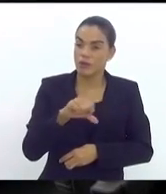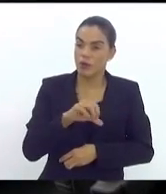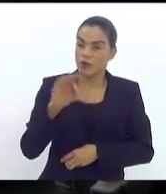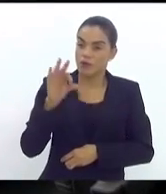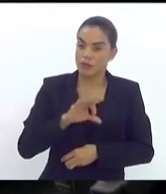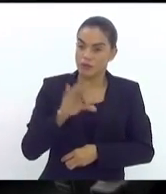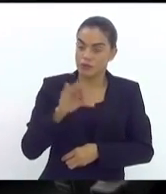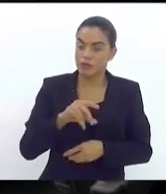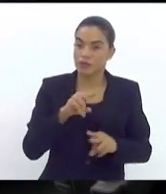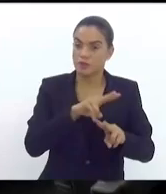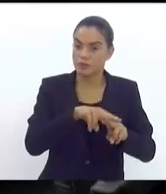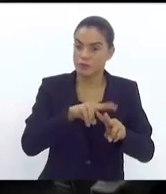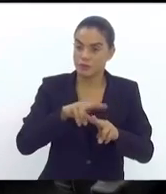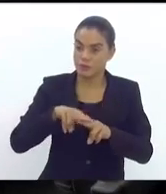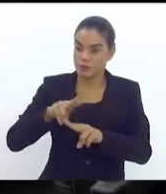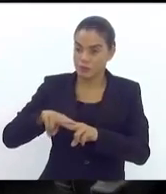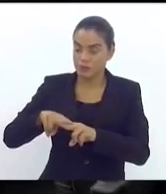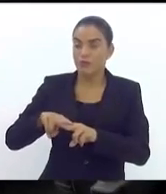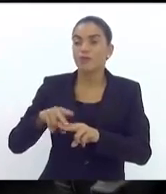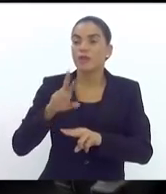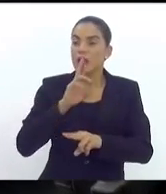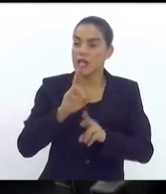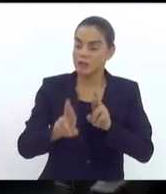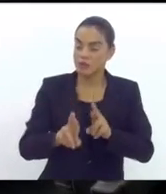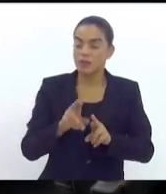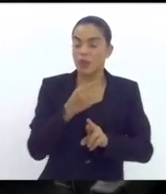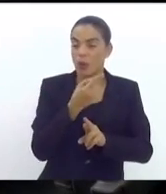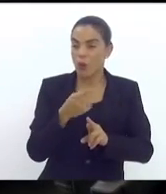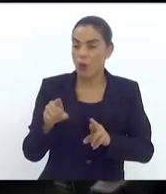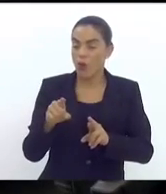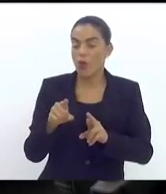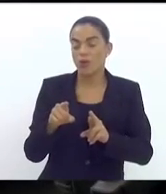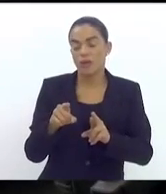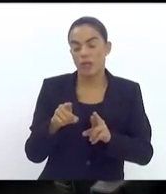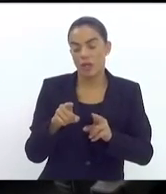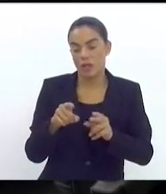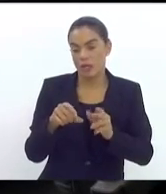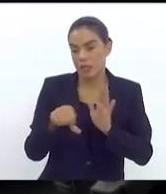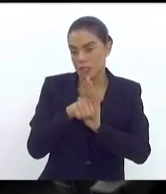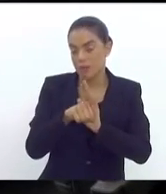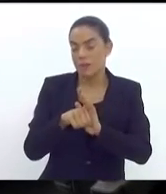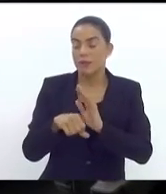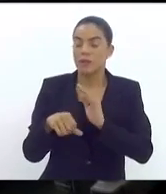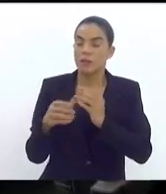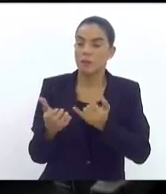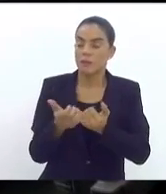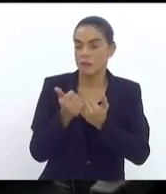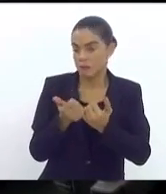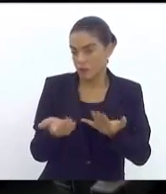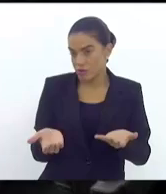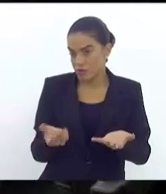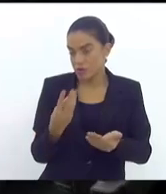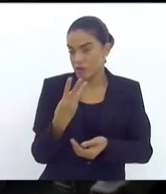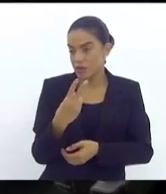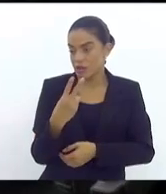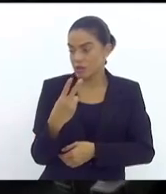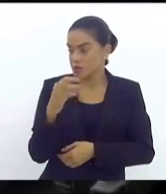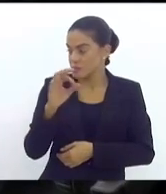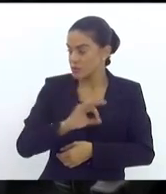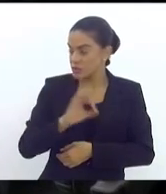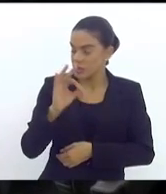Estadual respondiam justamente por crimes contra o patrimônio. Na Justiça Federal, a porcentagem era de